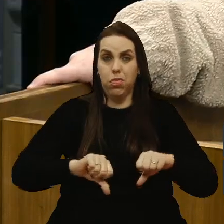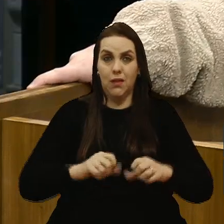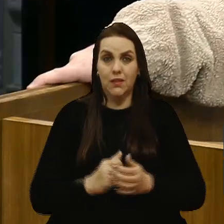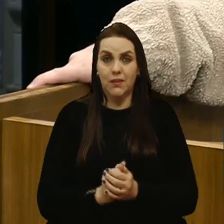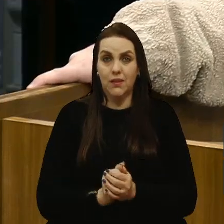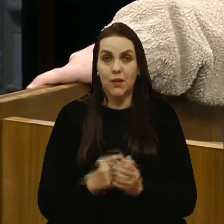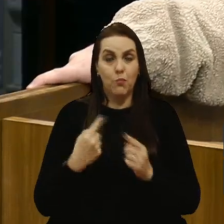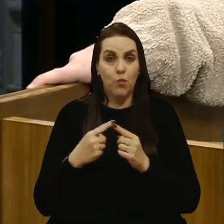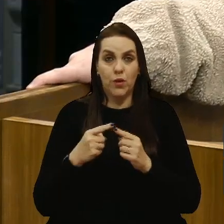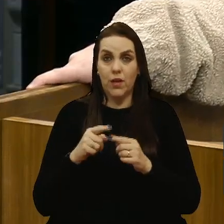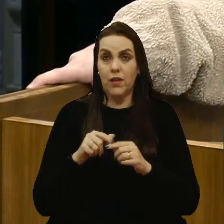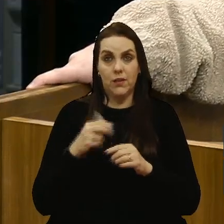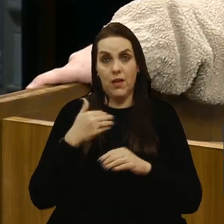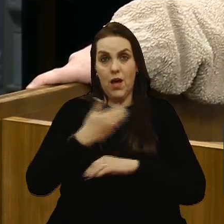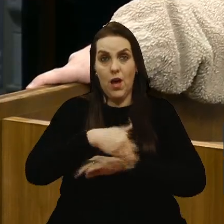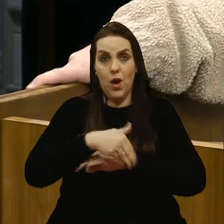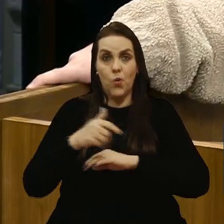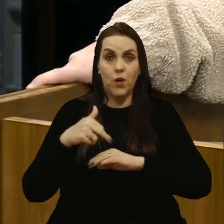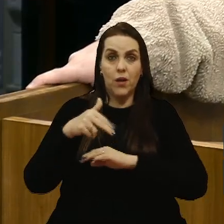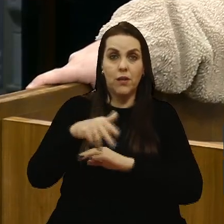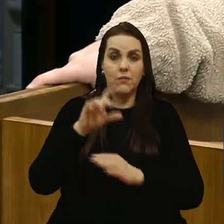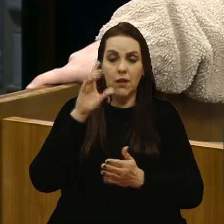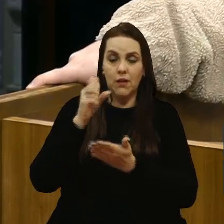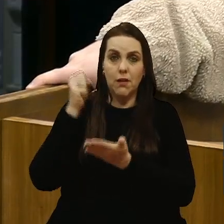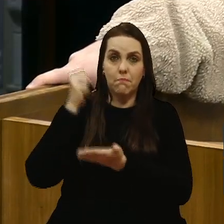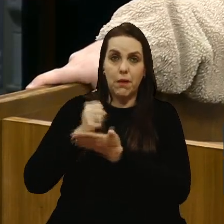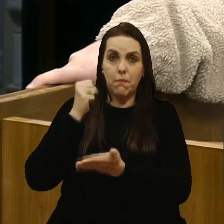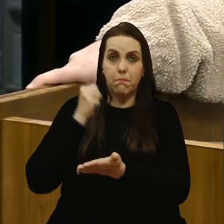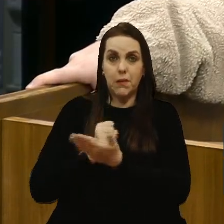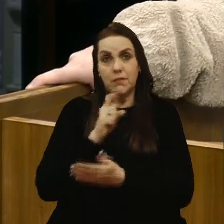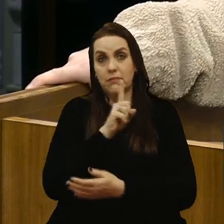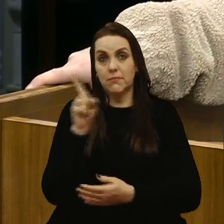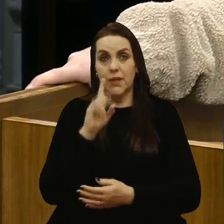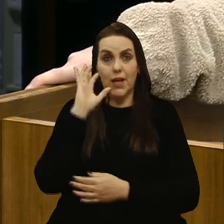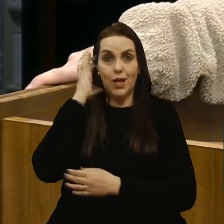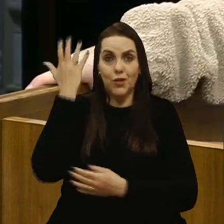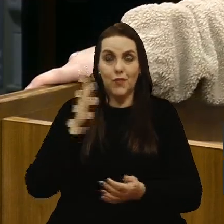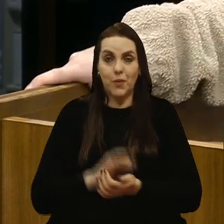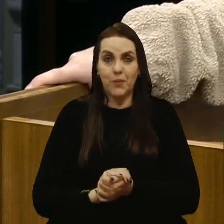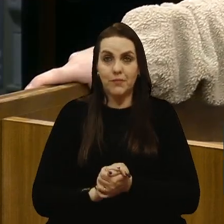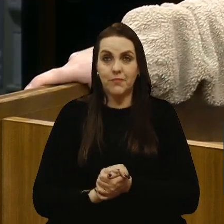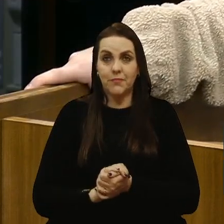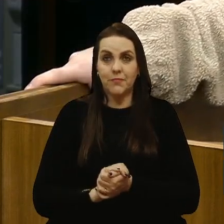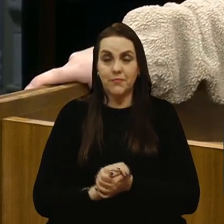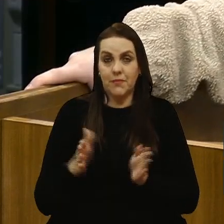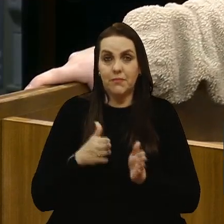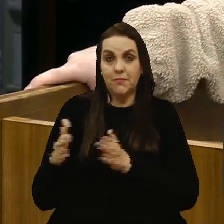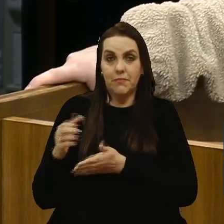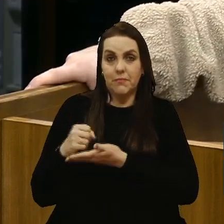atravessar a rua e ali carimbar esse papel e está resolvido. A base fica por